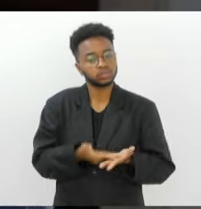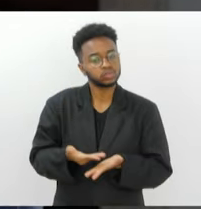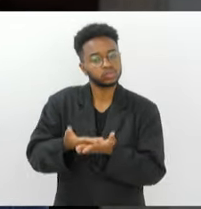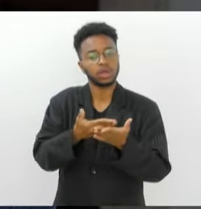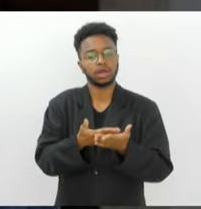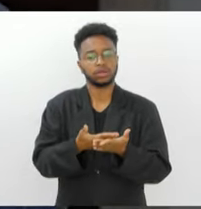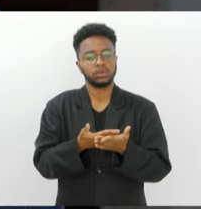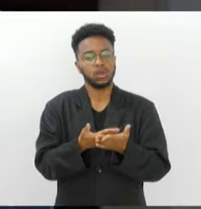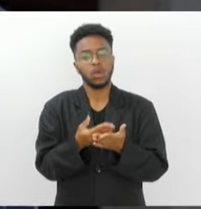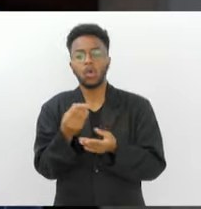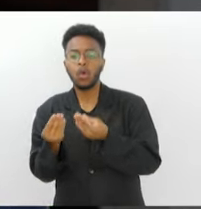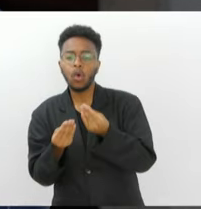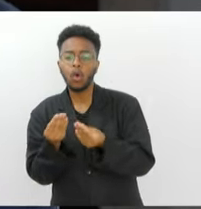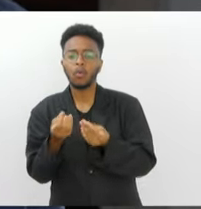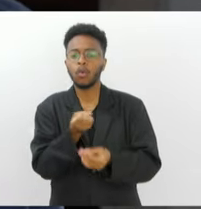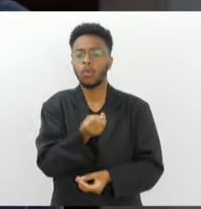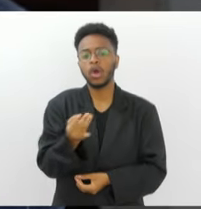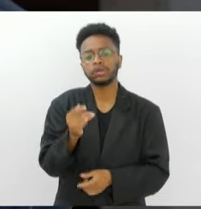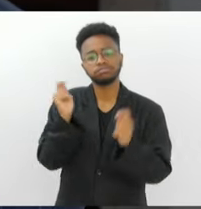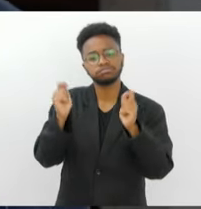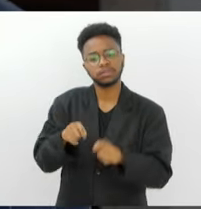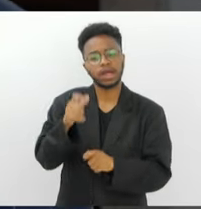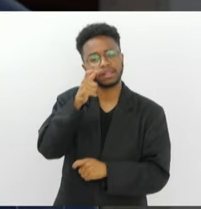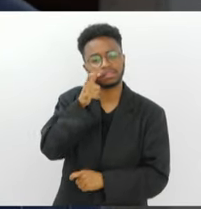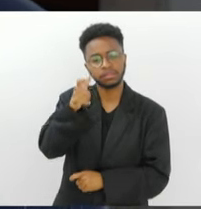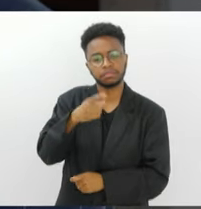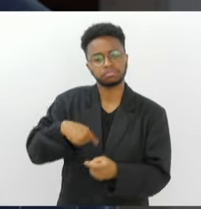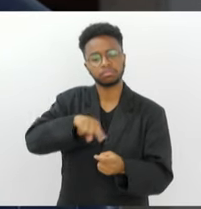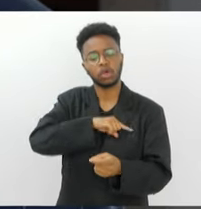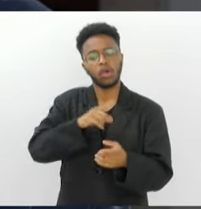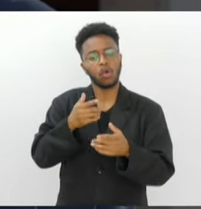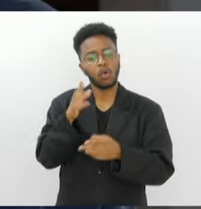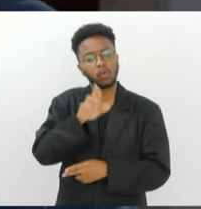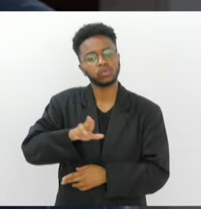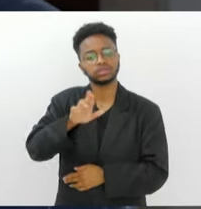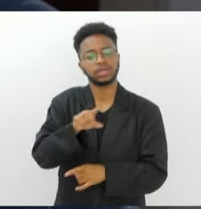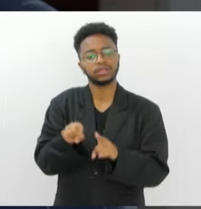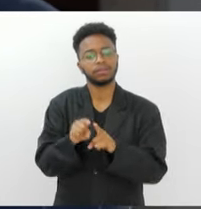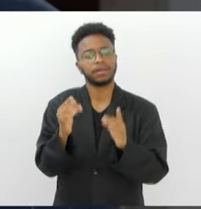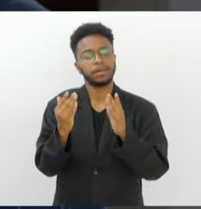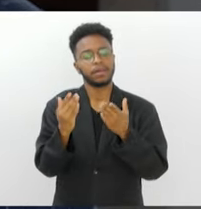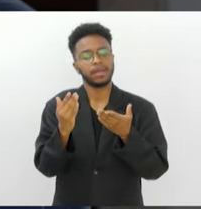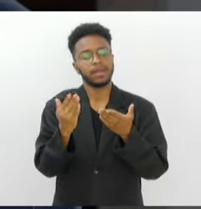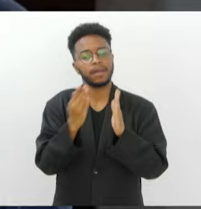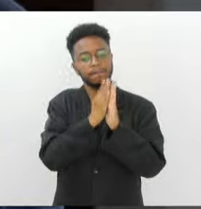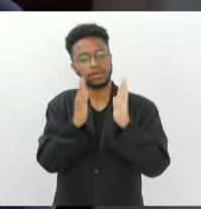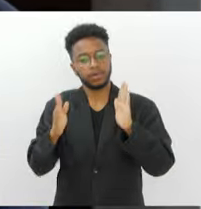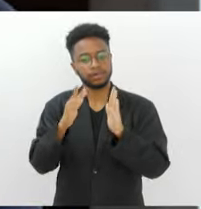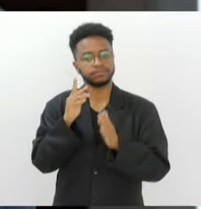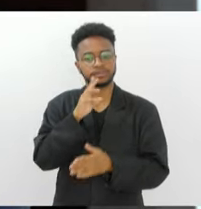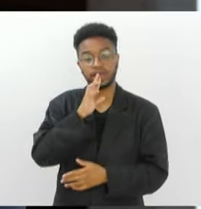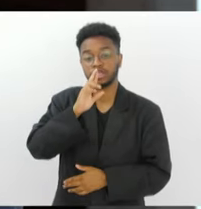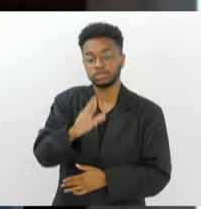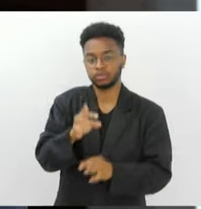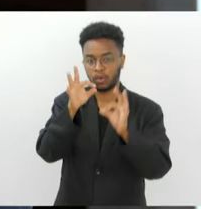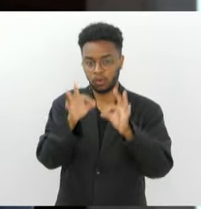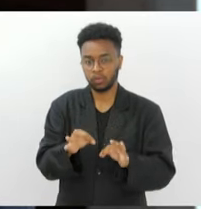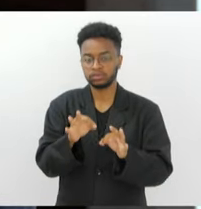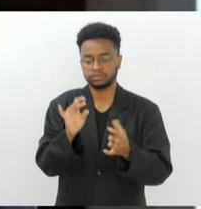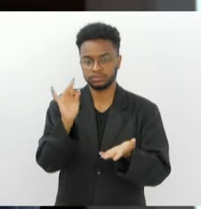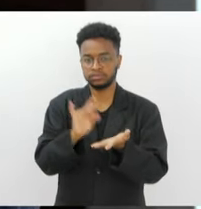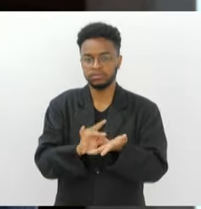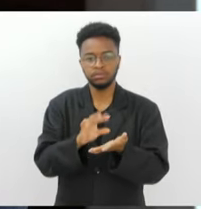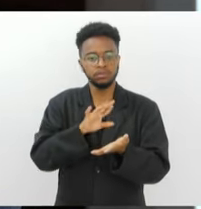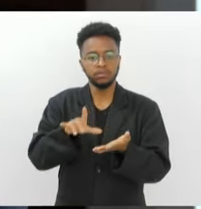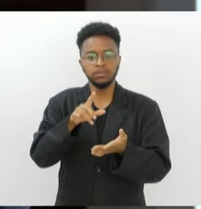até que ponto, como e quanto pode ser interessante para nós, para que a biblioteca realmente responda não só nessa